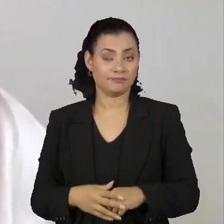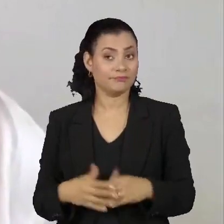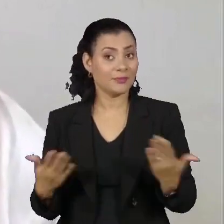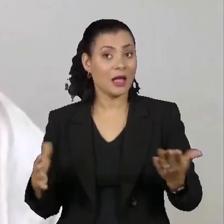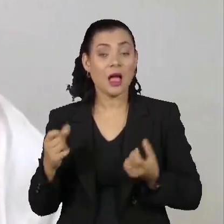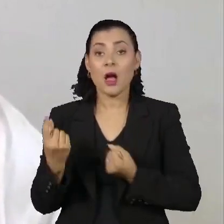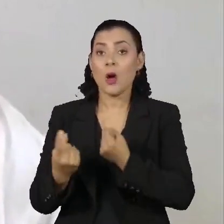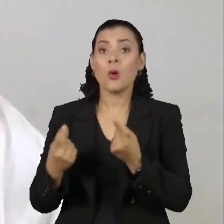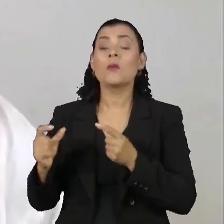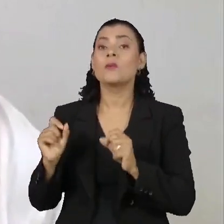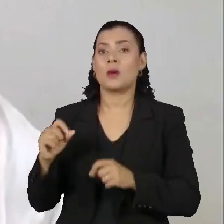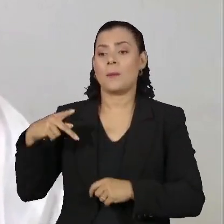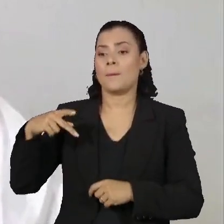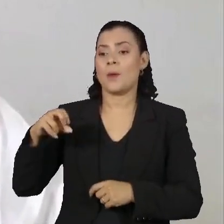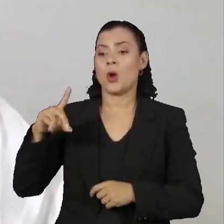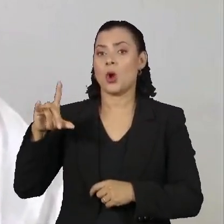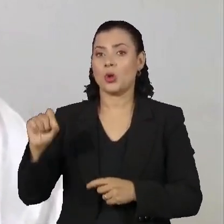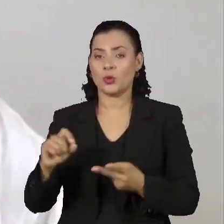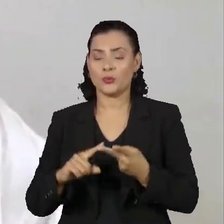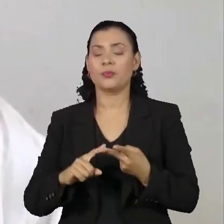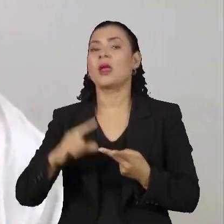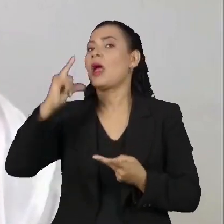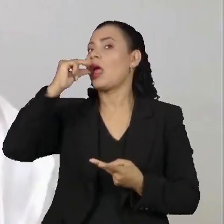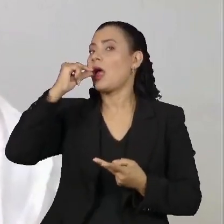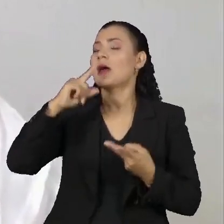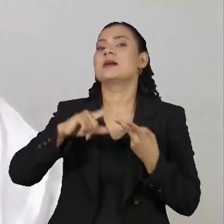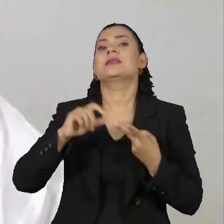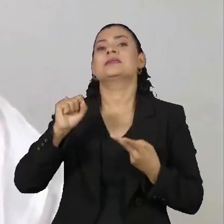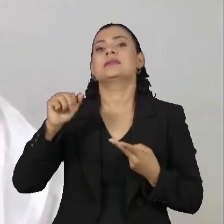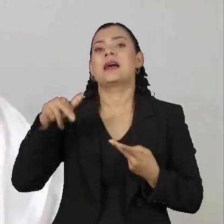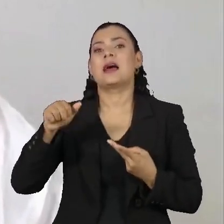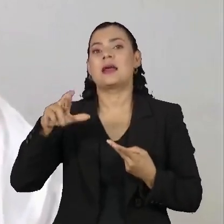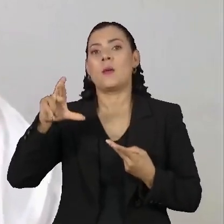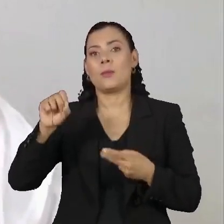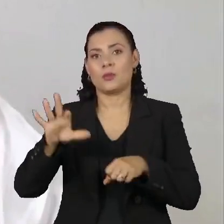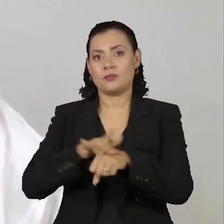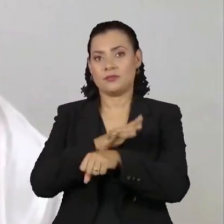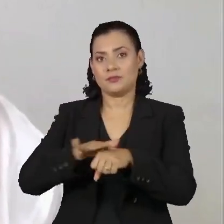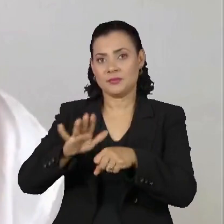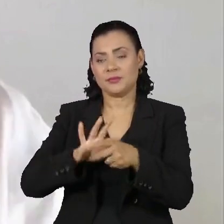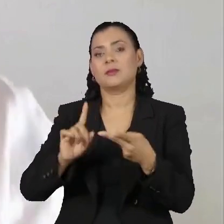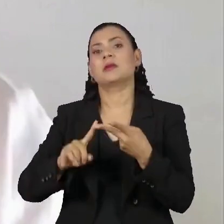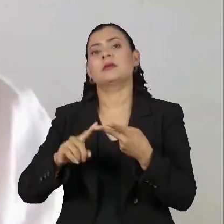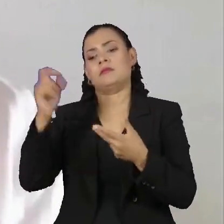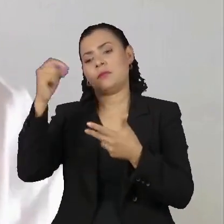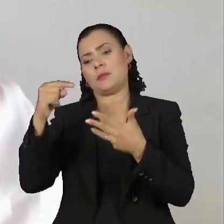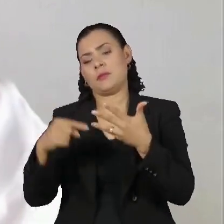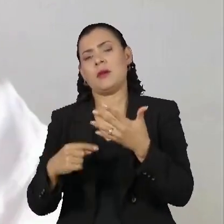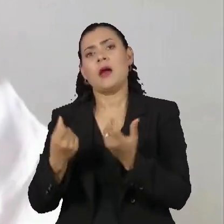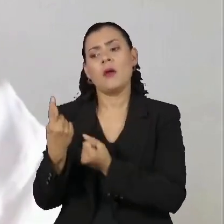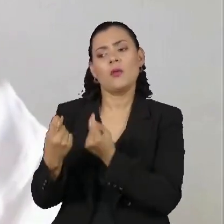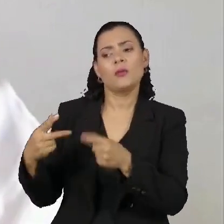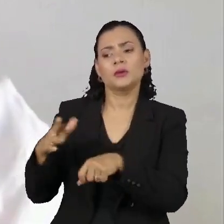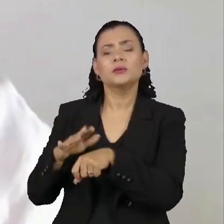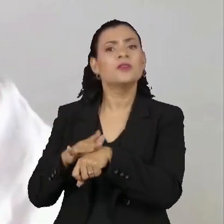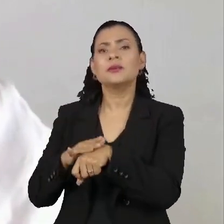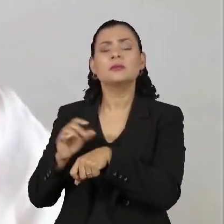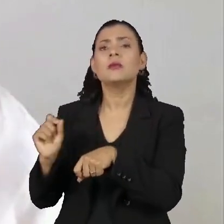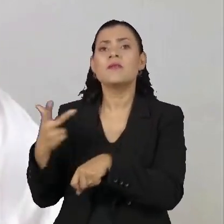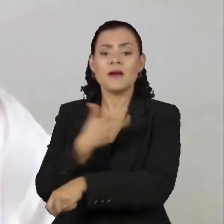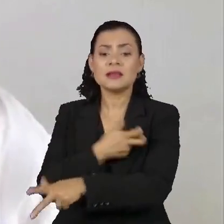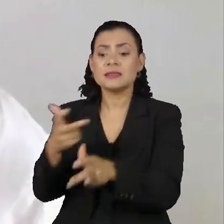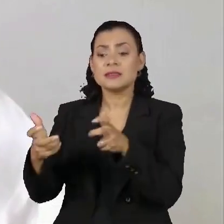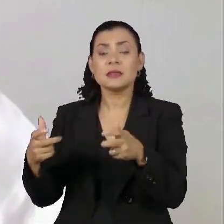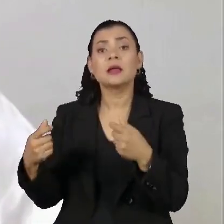vacinas, como pólio, sarampo, dupla tipo adulto, a tríplice viral para as crianças, o que a gente tinha que ter 90%, nós